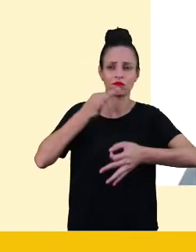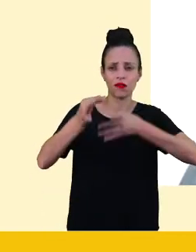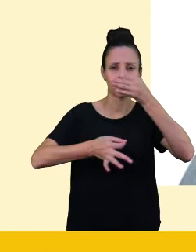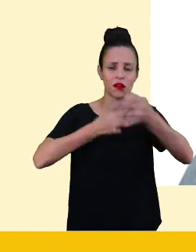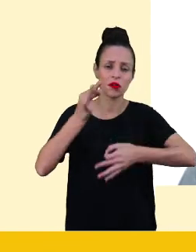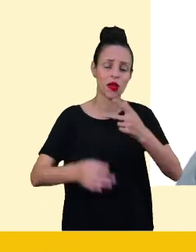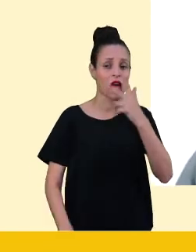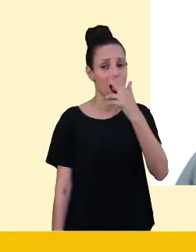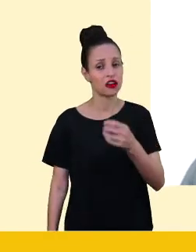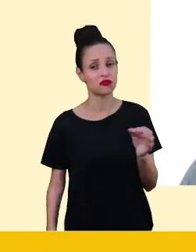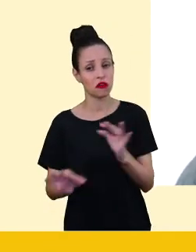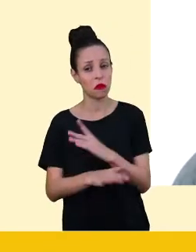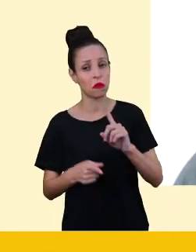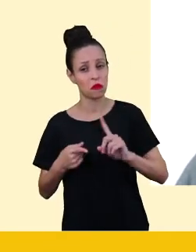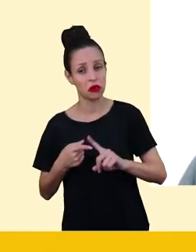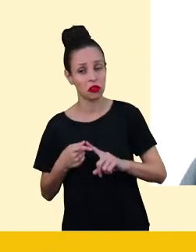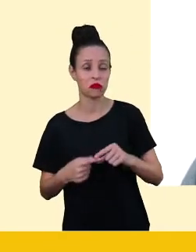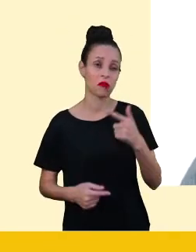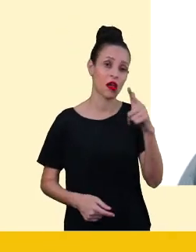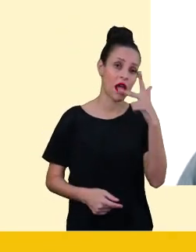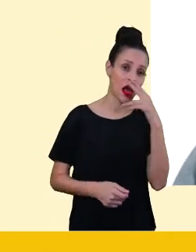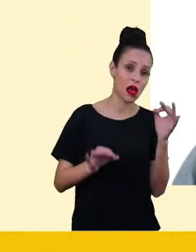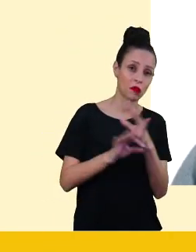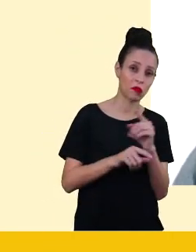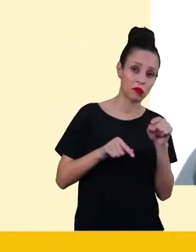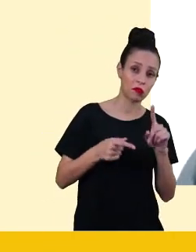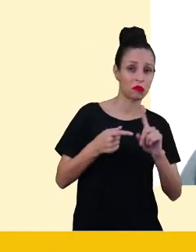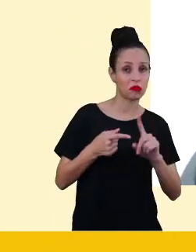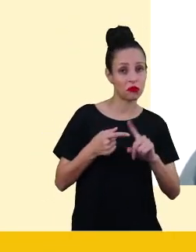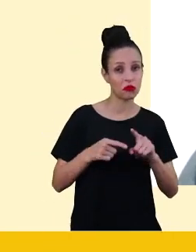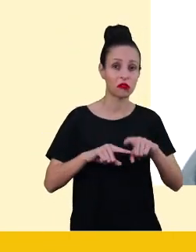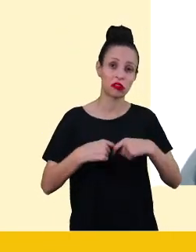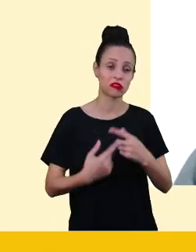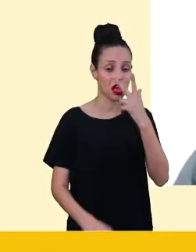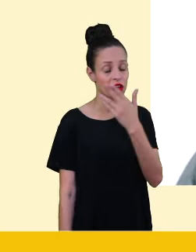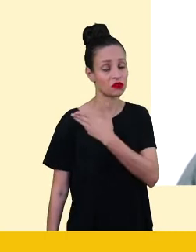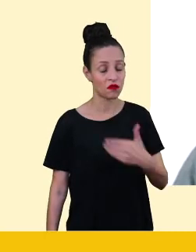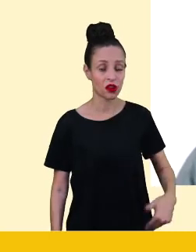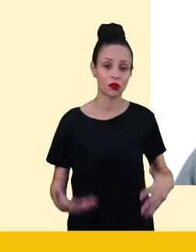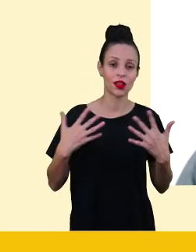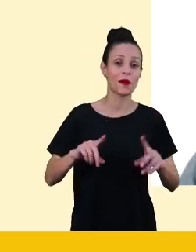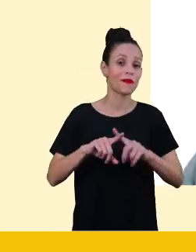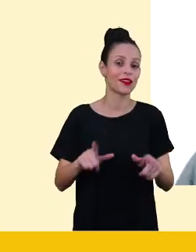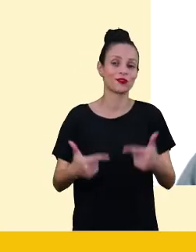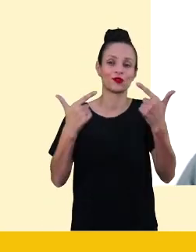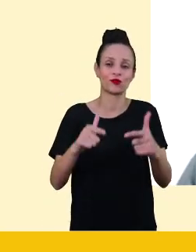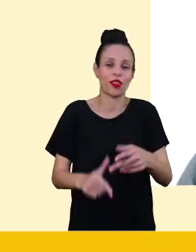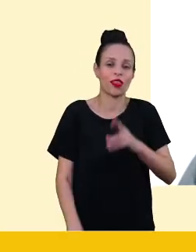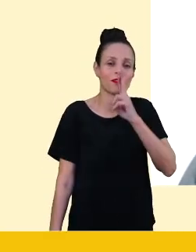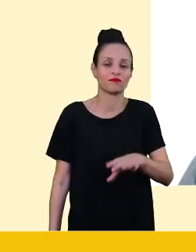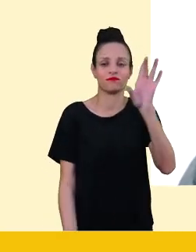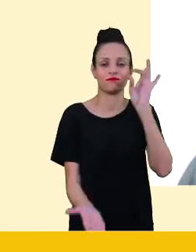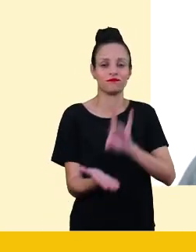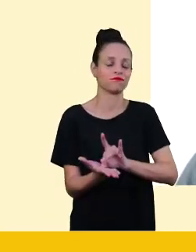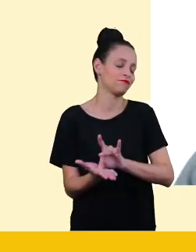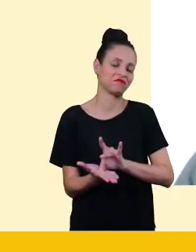suposição. Eu acho que acabou por isso. Eu acho que finalizou por isso. Eu acho que o governo que não queria, assim, mas ninguém tem uma resposta